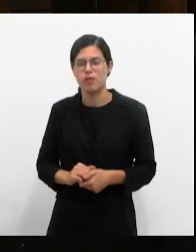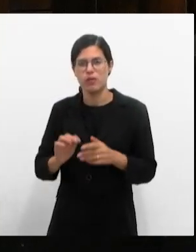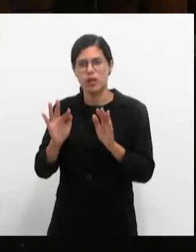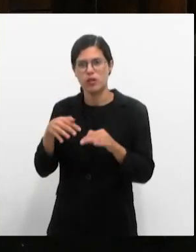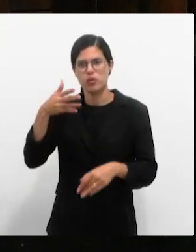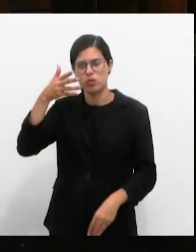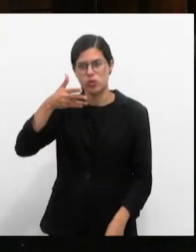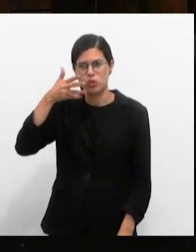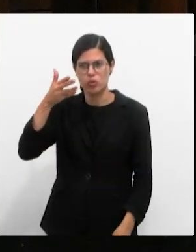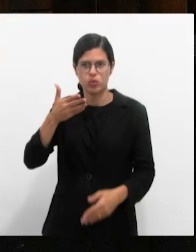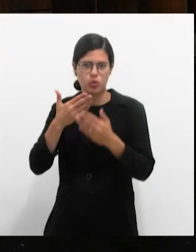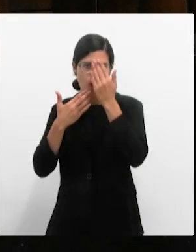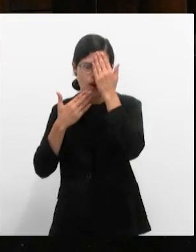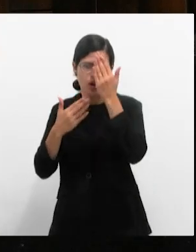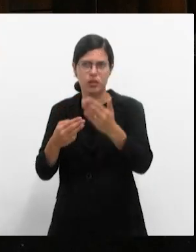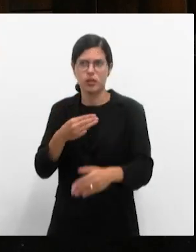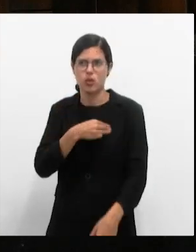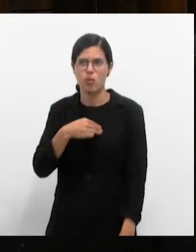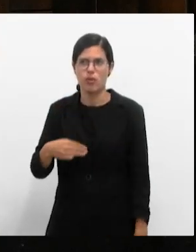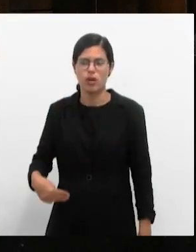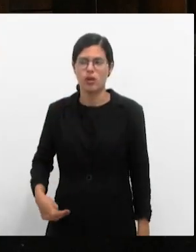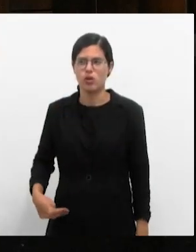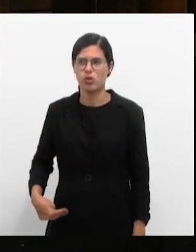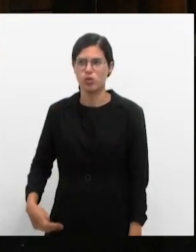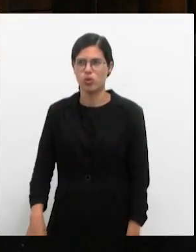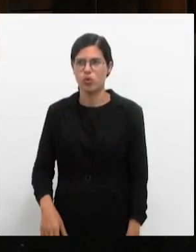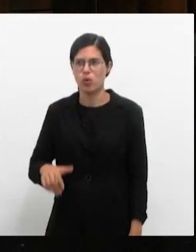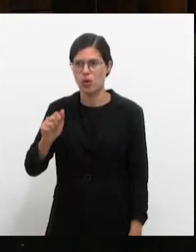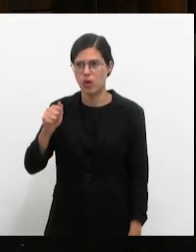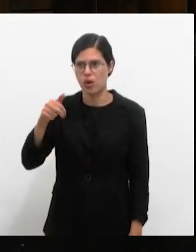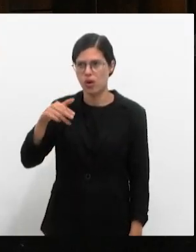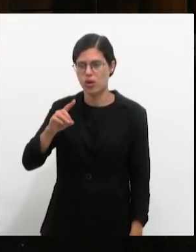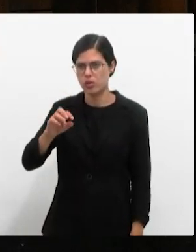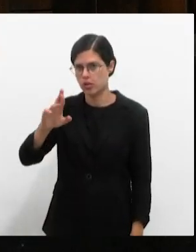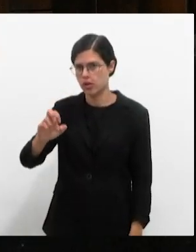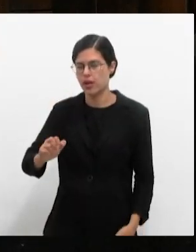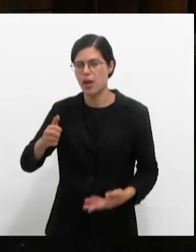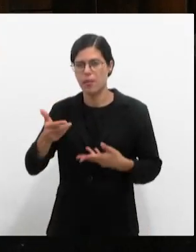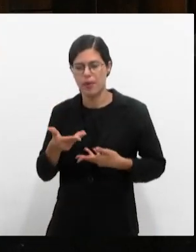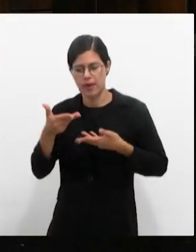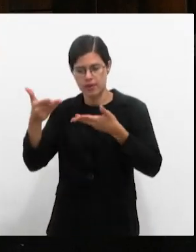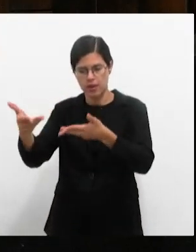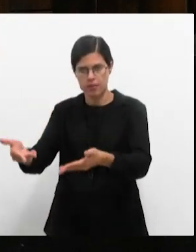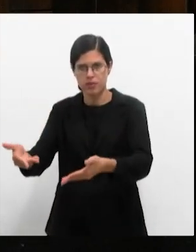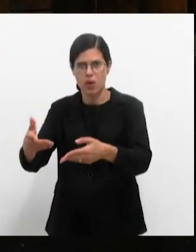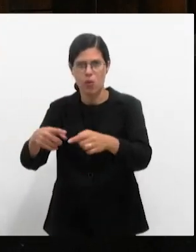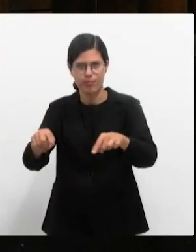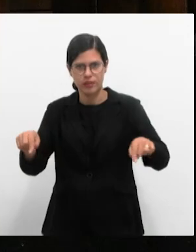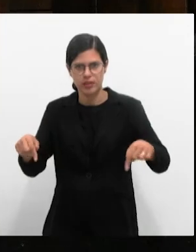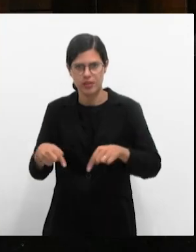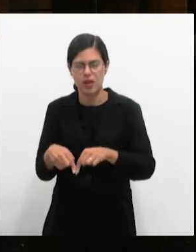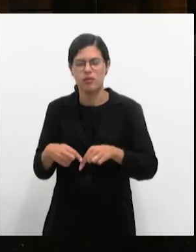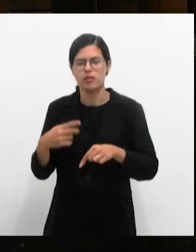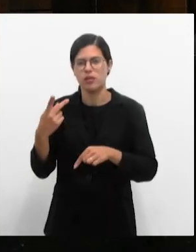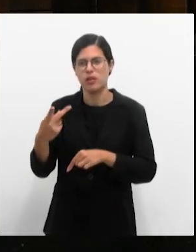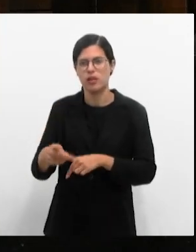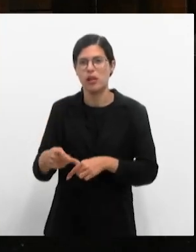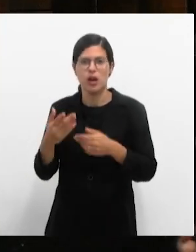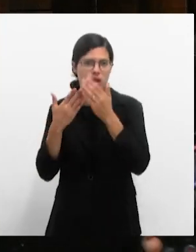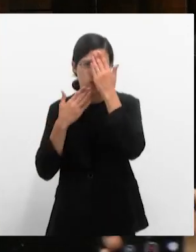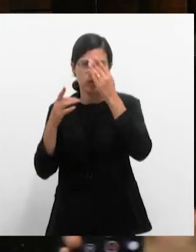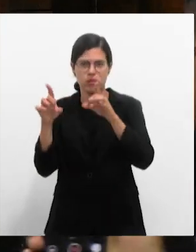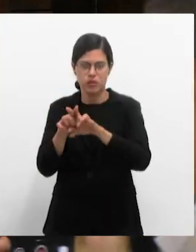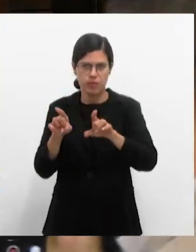agradecendo ao ministro André Fufuca pela recepção em seu gabinete, agradecendo também